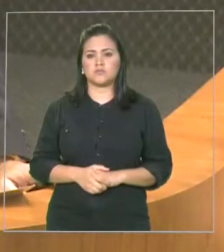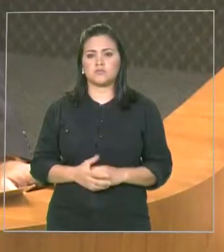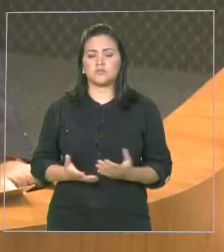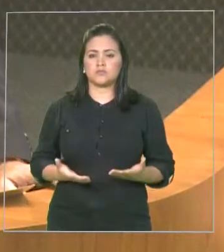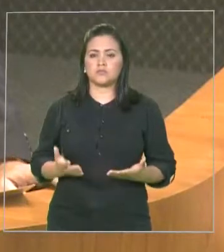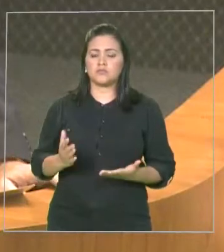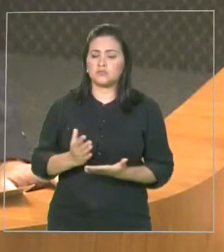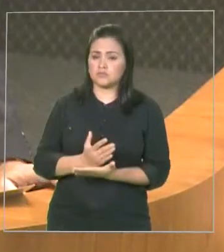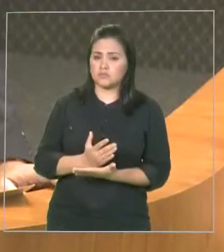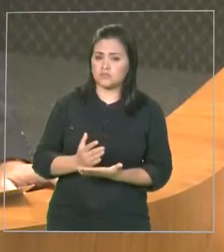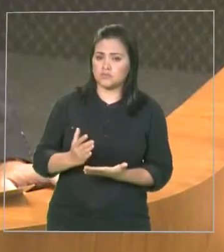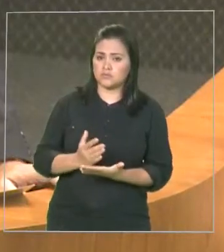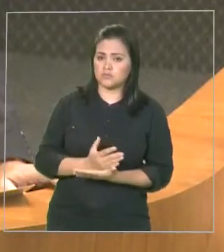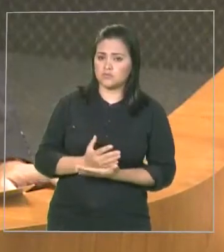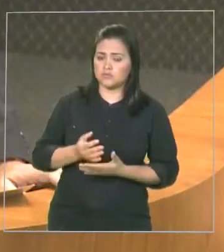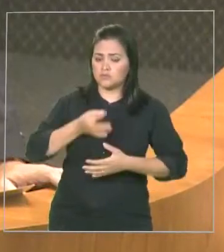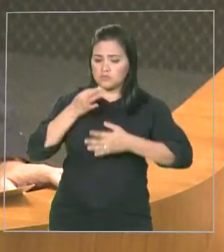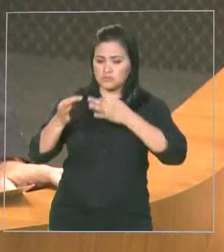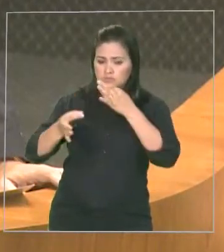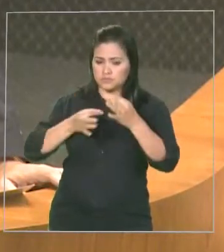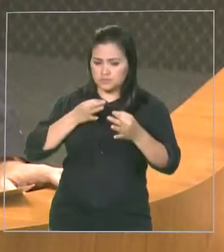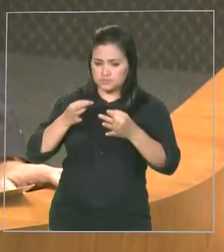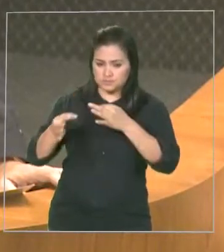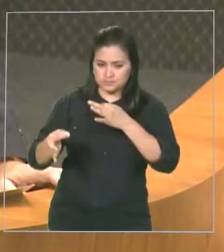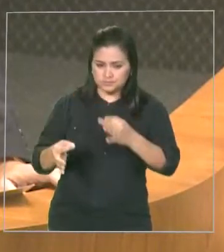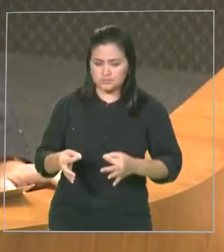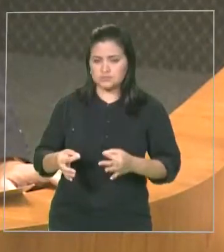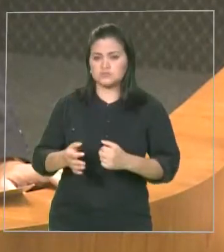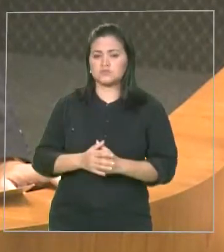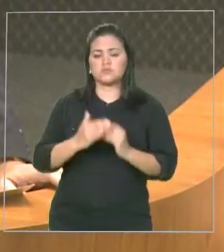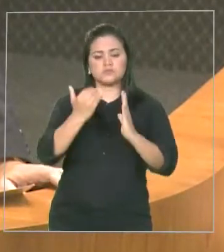pontos colocados, como uma lista que